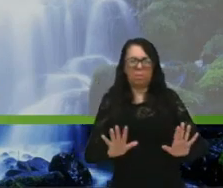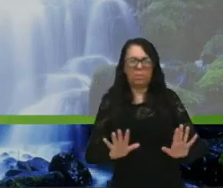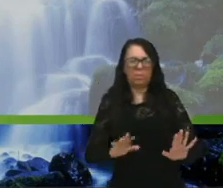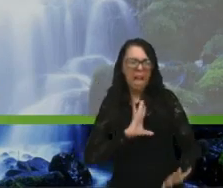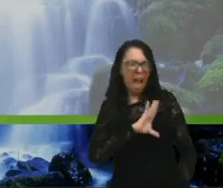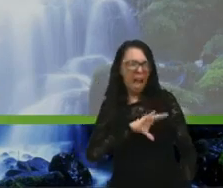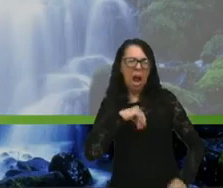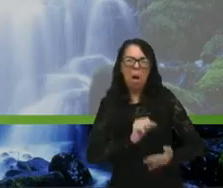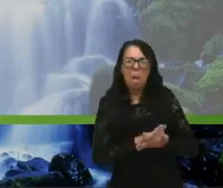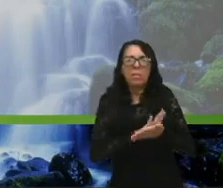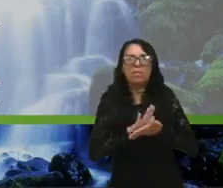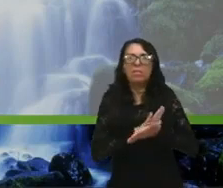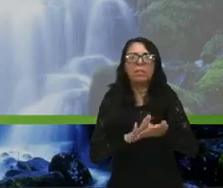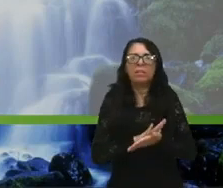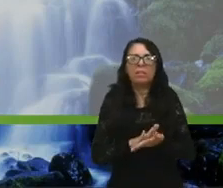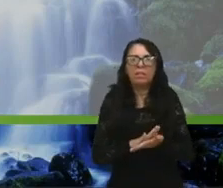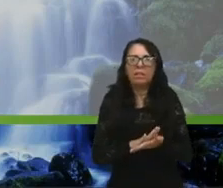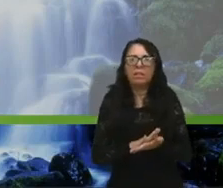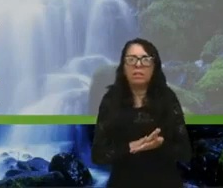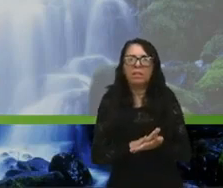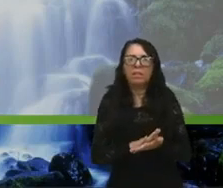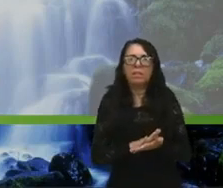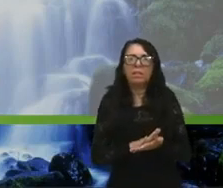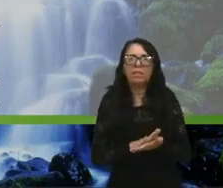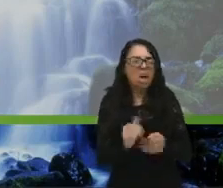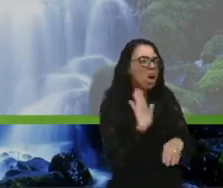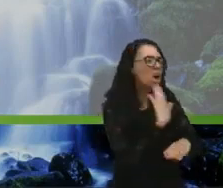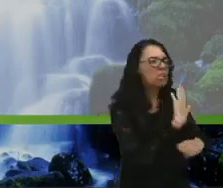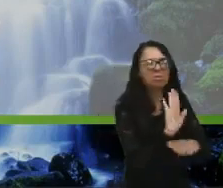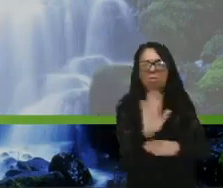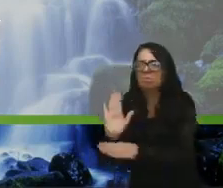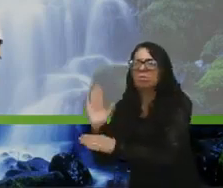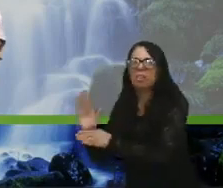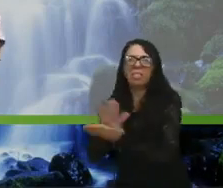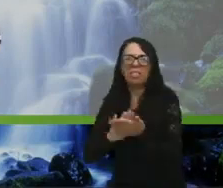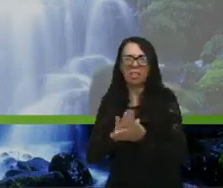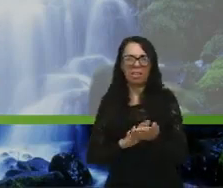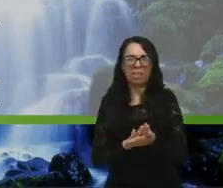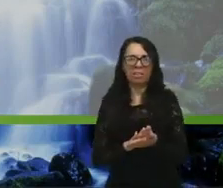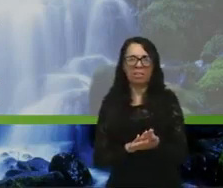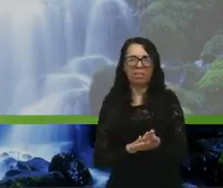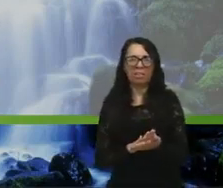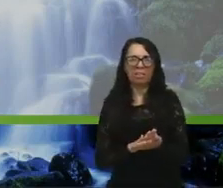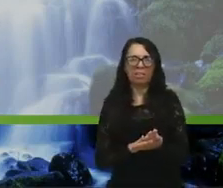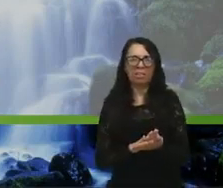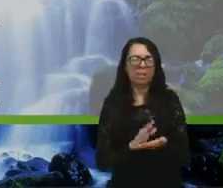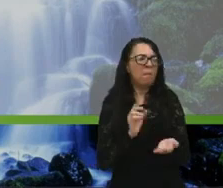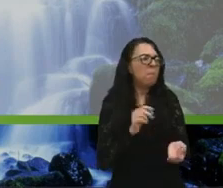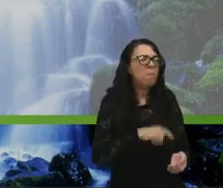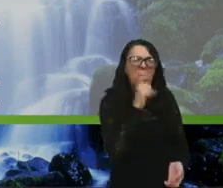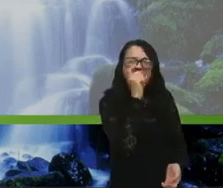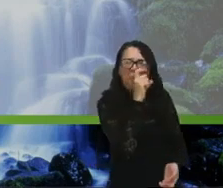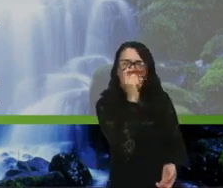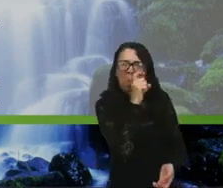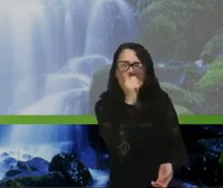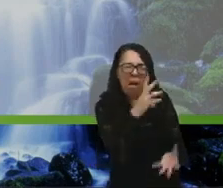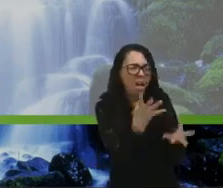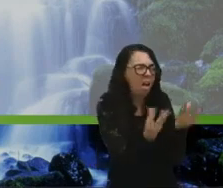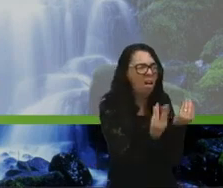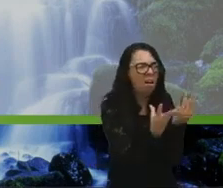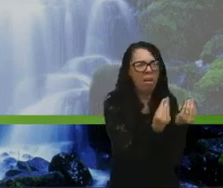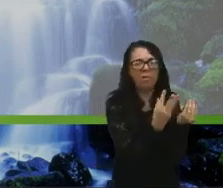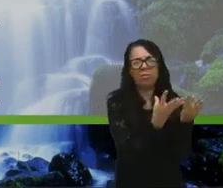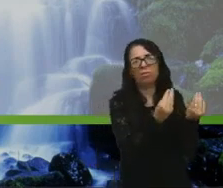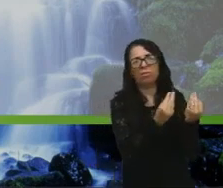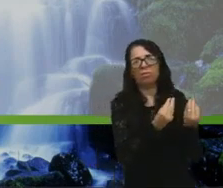Por isso que é necessário você olhar para a história de Ananias e Safira, olhar para esse momento da história